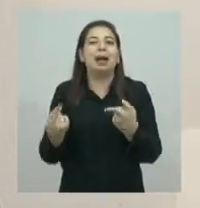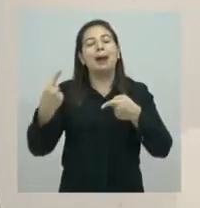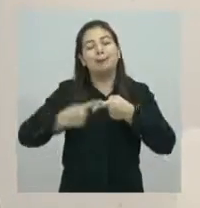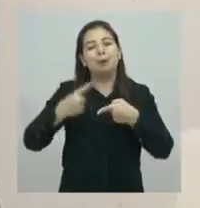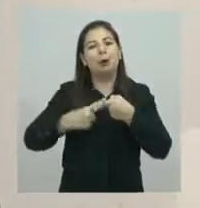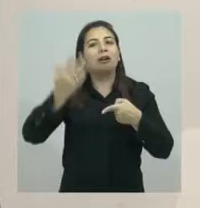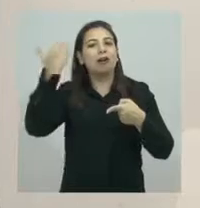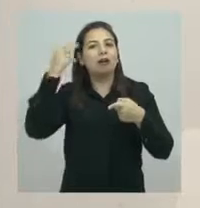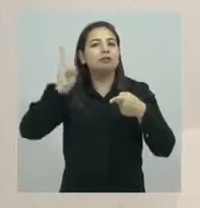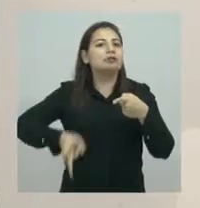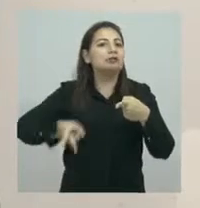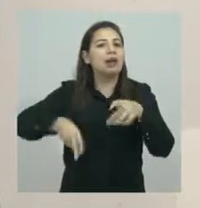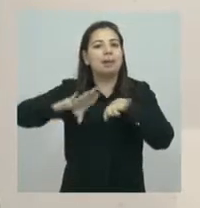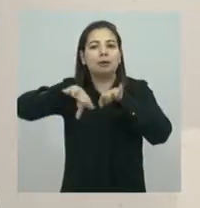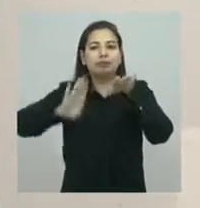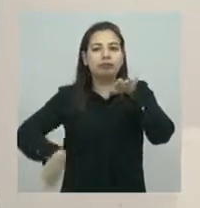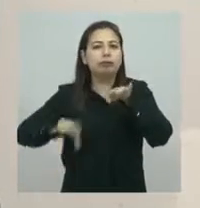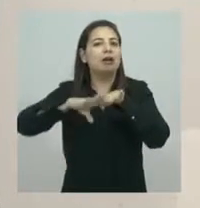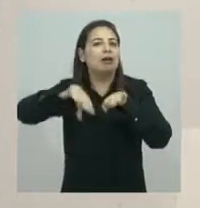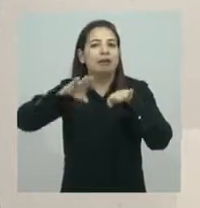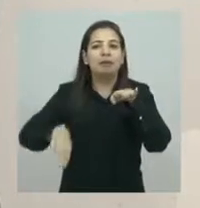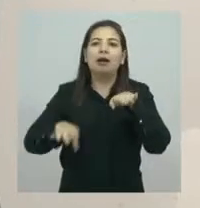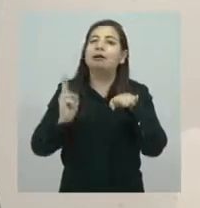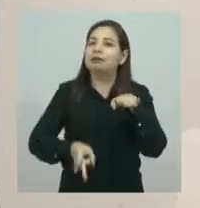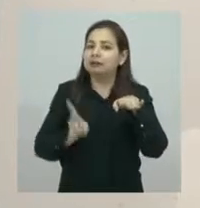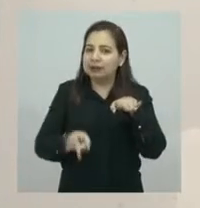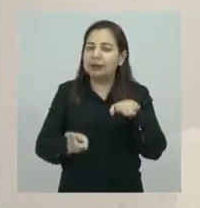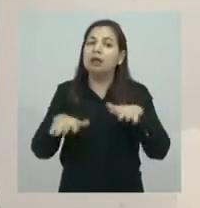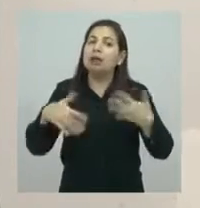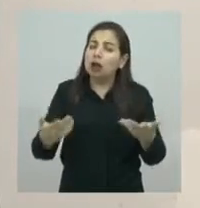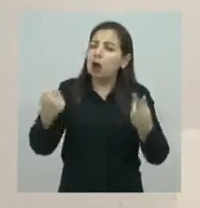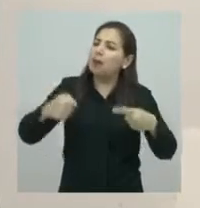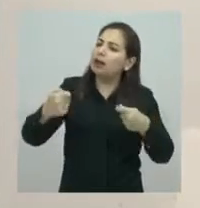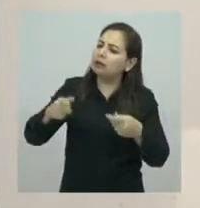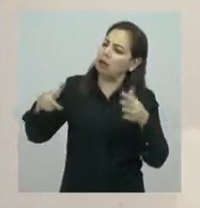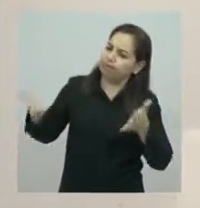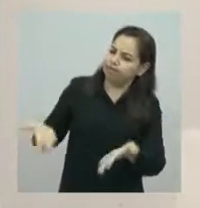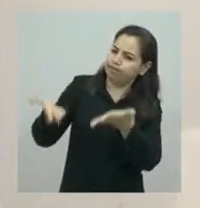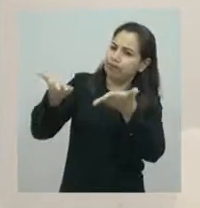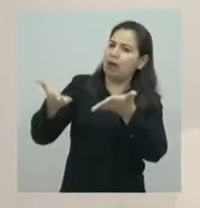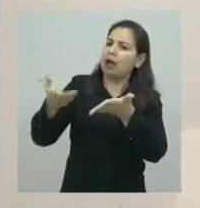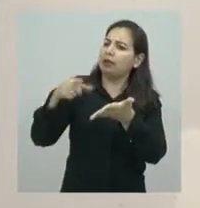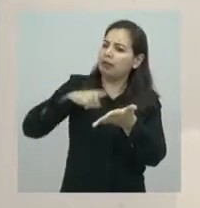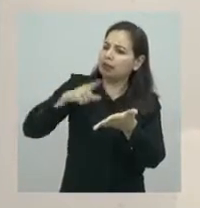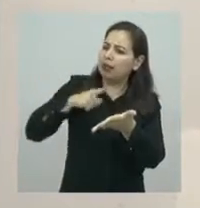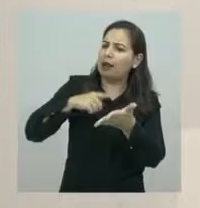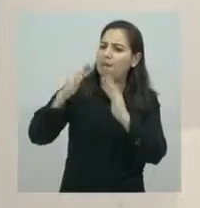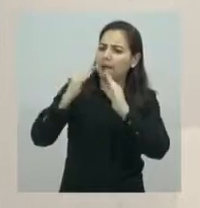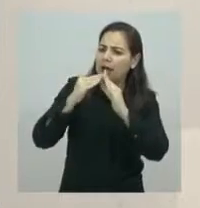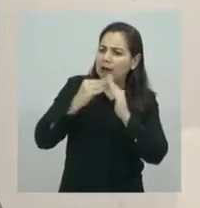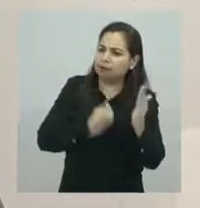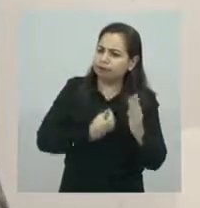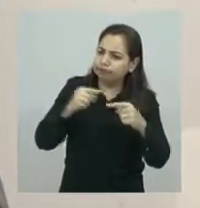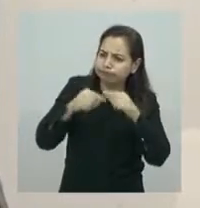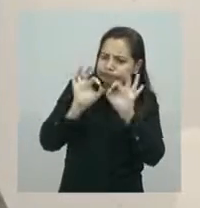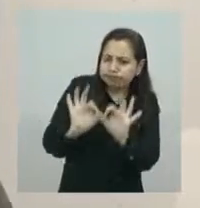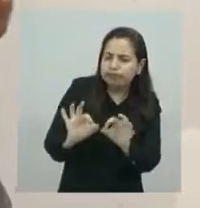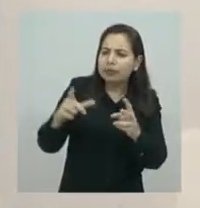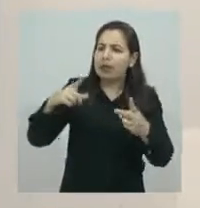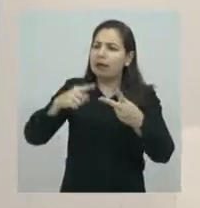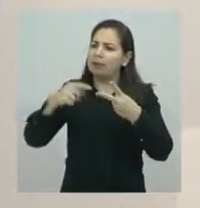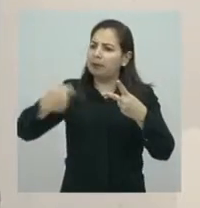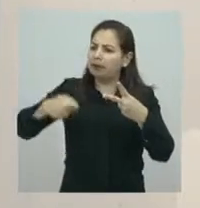às melhores qualidades de vida, à educação, à saúde, à moradia dignas, e também ocupar